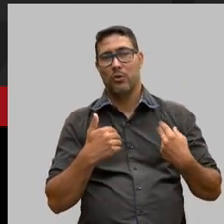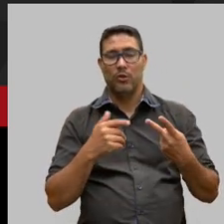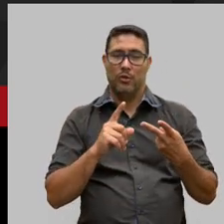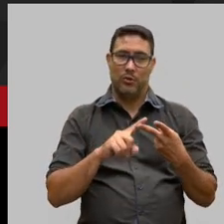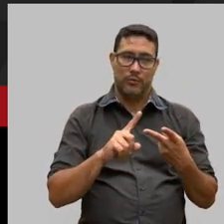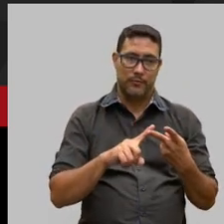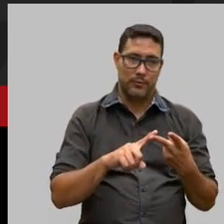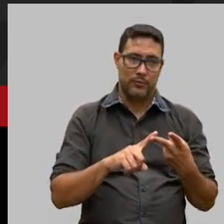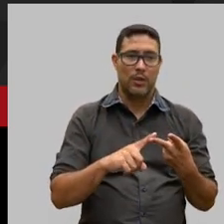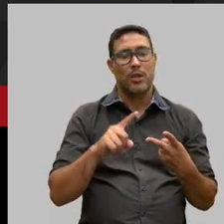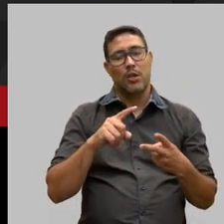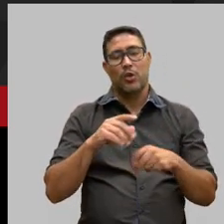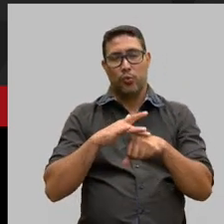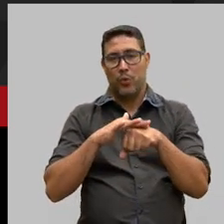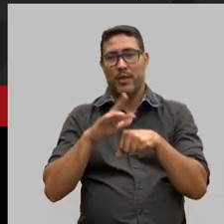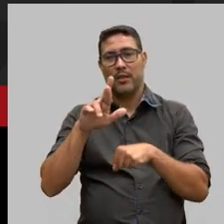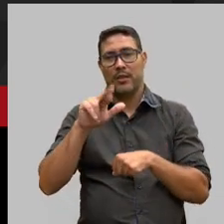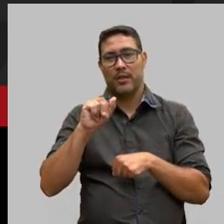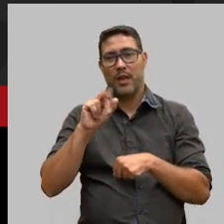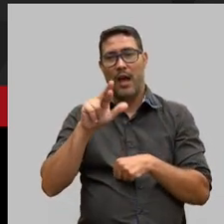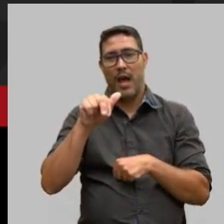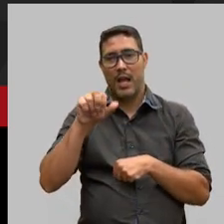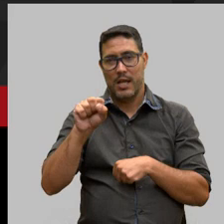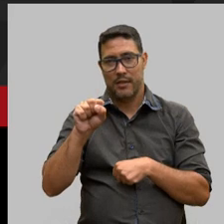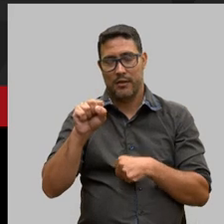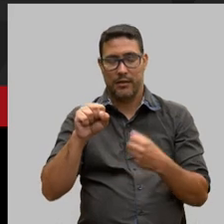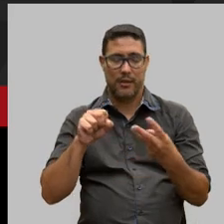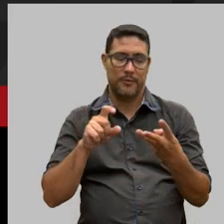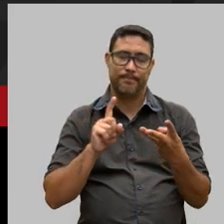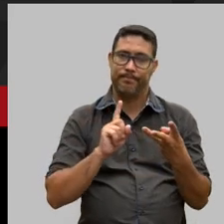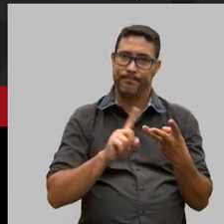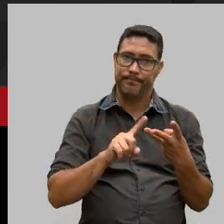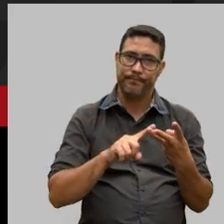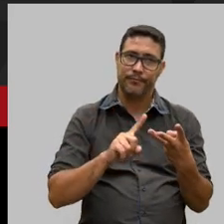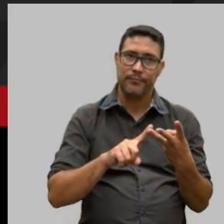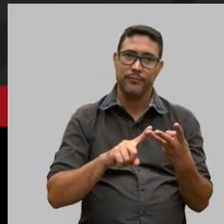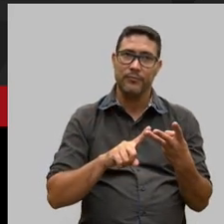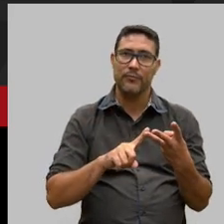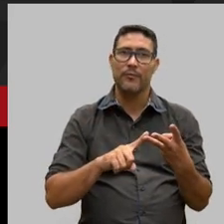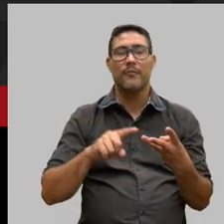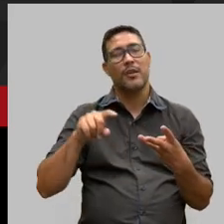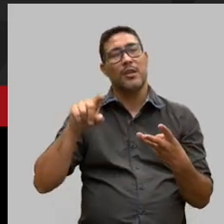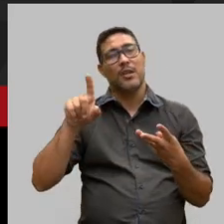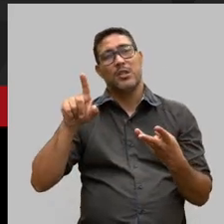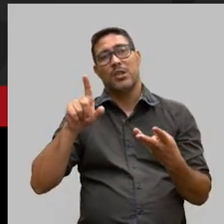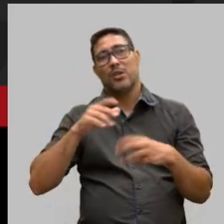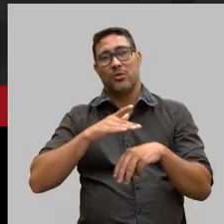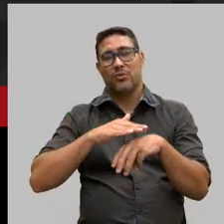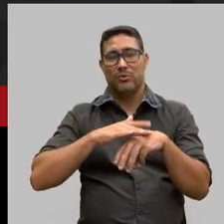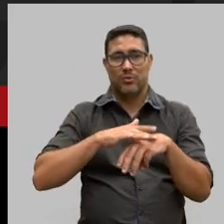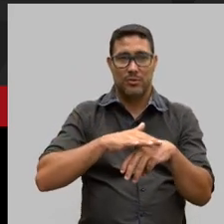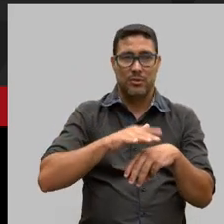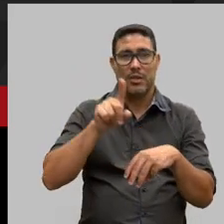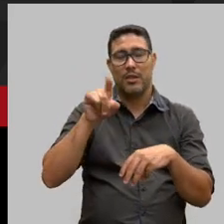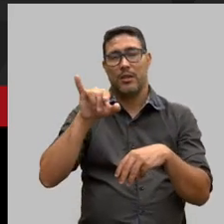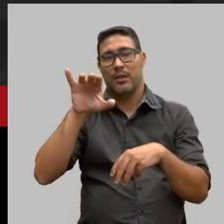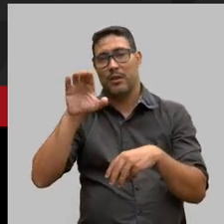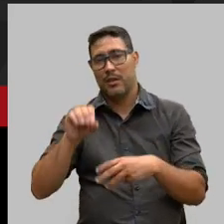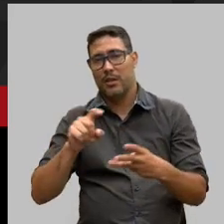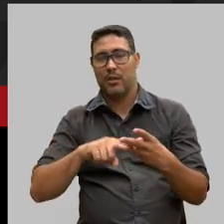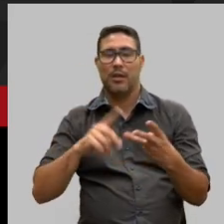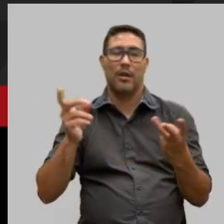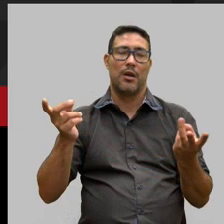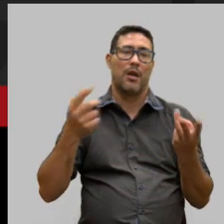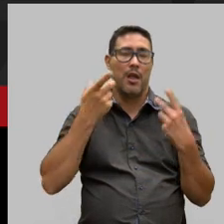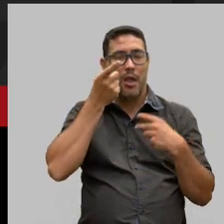com doenças raras os pacientes eh com a síndrome do Zica síndrome de paralisia cerebral